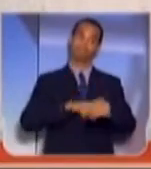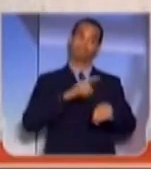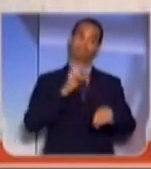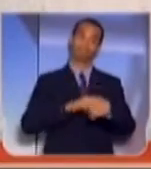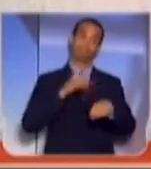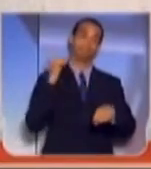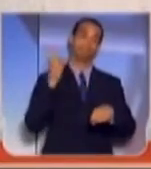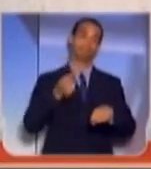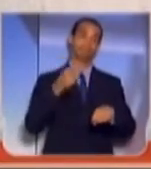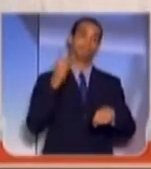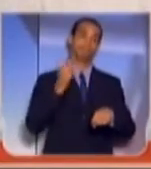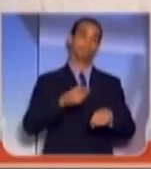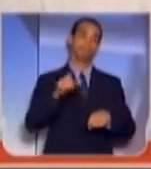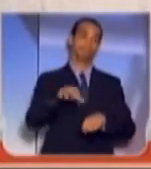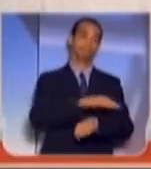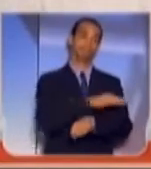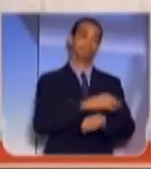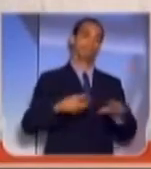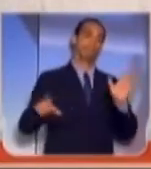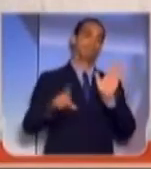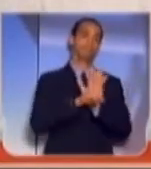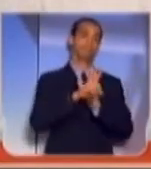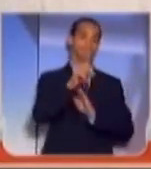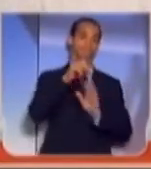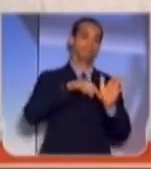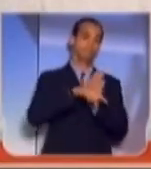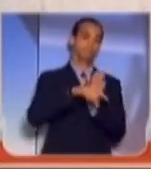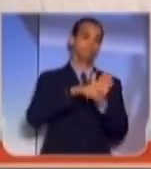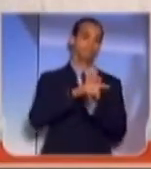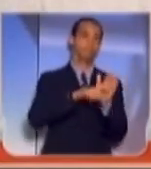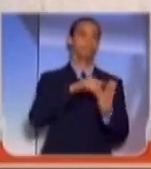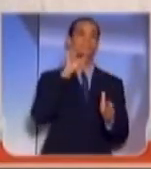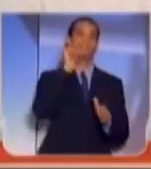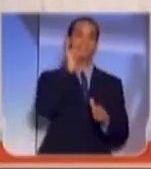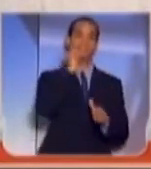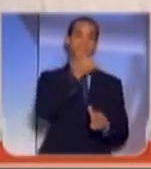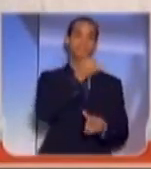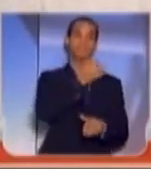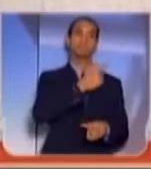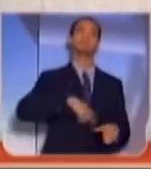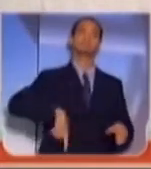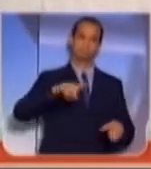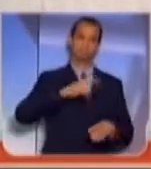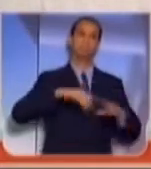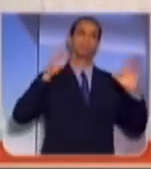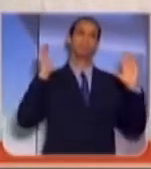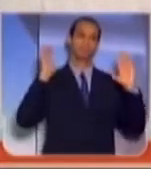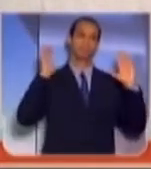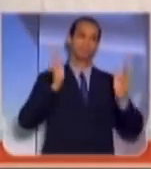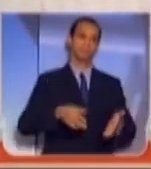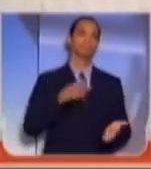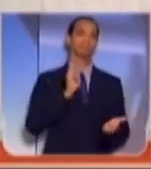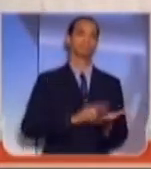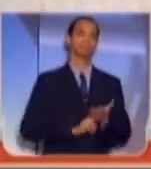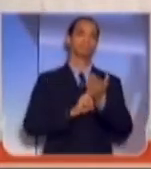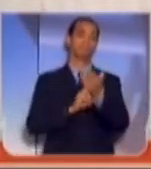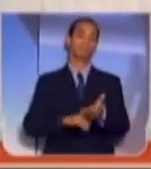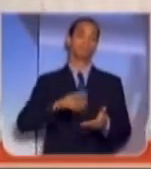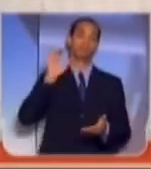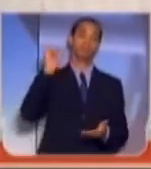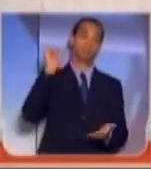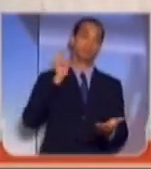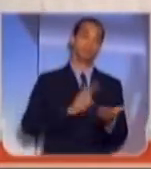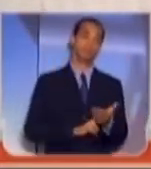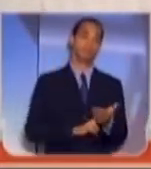urgência o projeto de lei dos pesquisadores científicos nós já encaminhamos uma